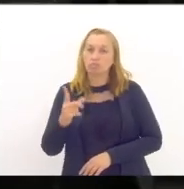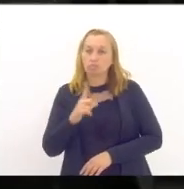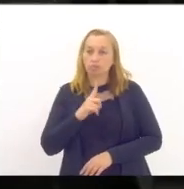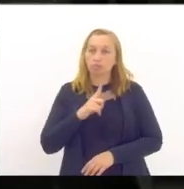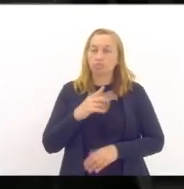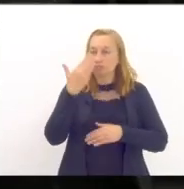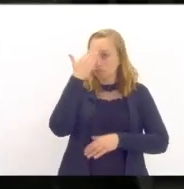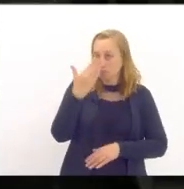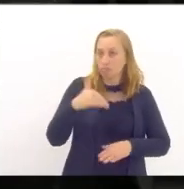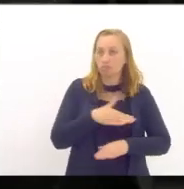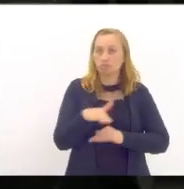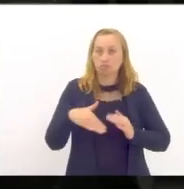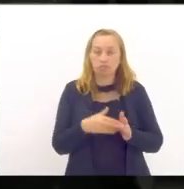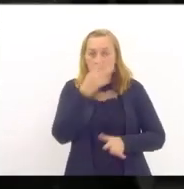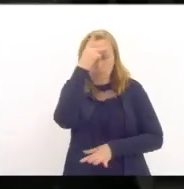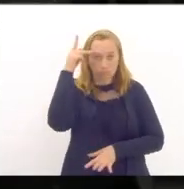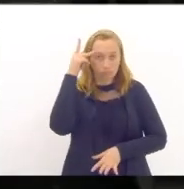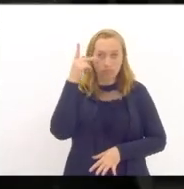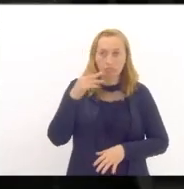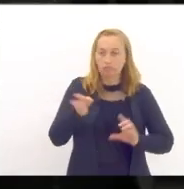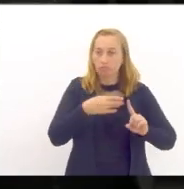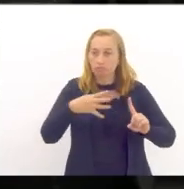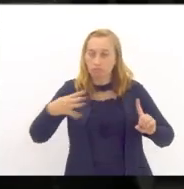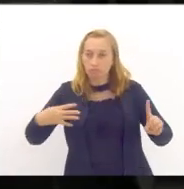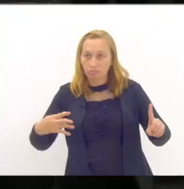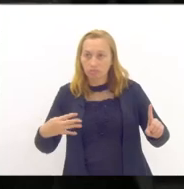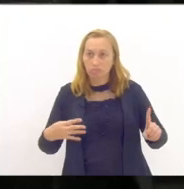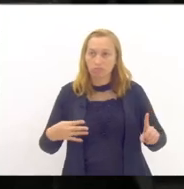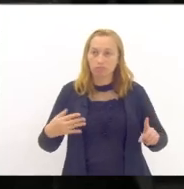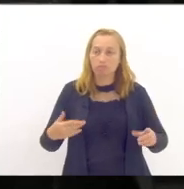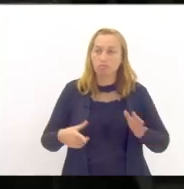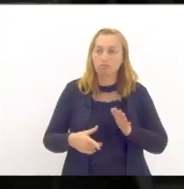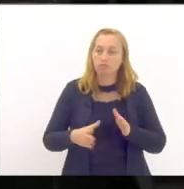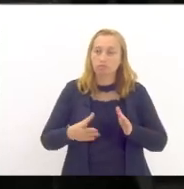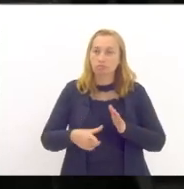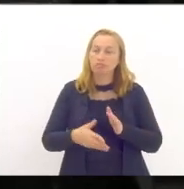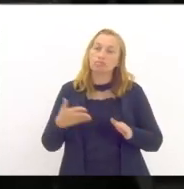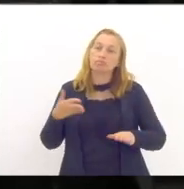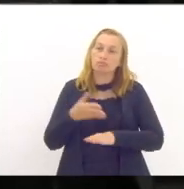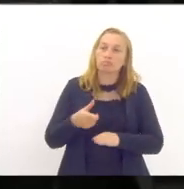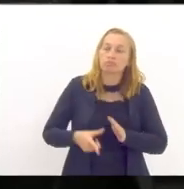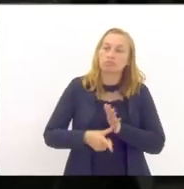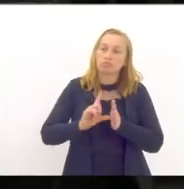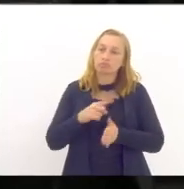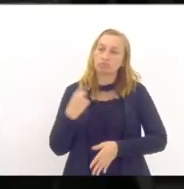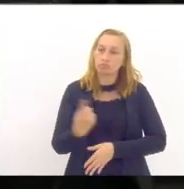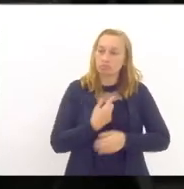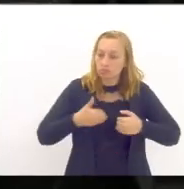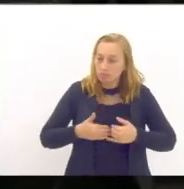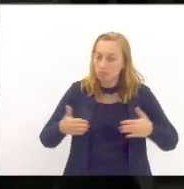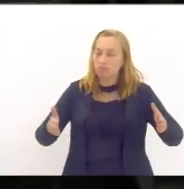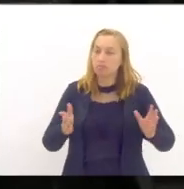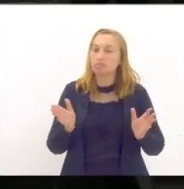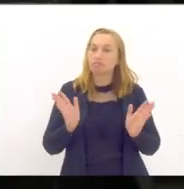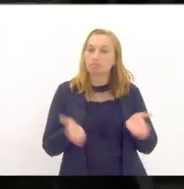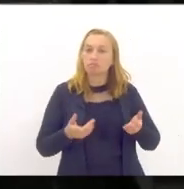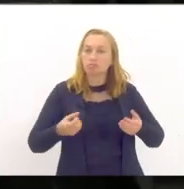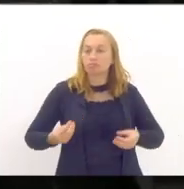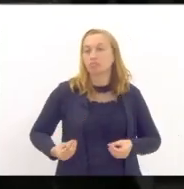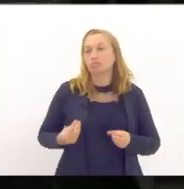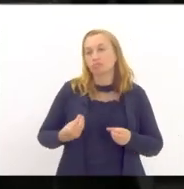E agradeço a todas as pessoas LGBTQIA+, que vieram antes de nós e que nos abriram portas para que hoje pudéssemos estar